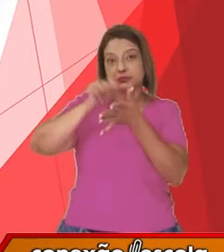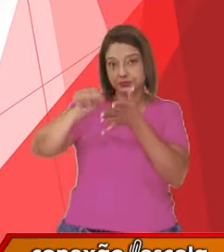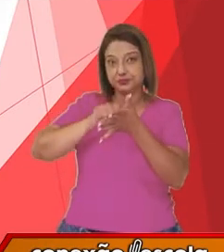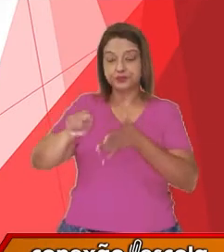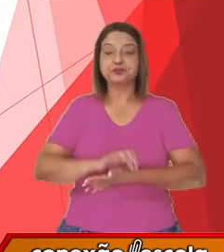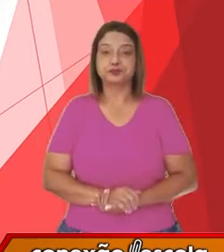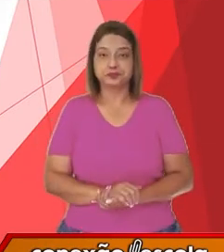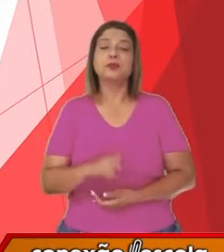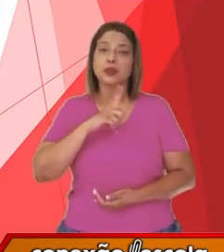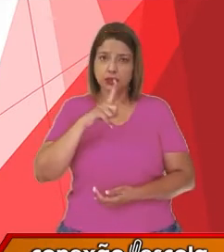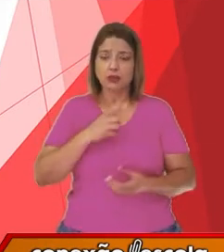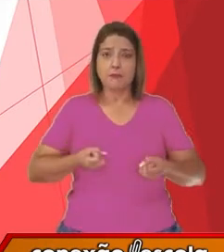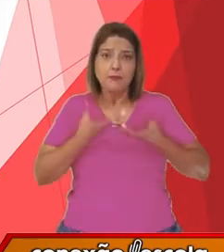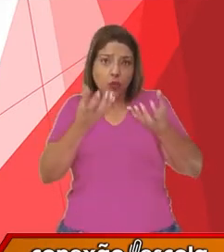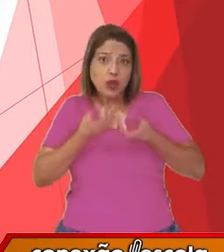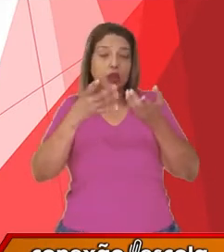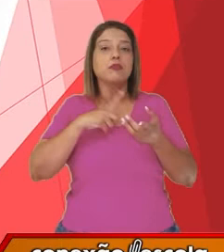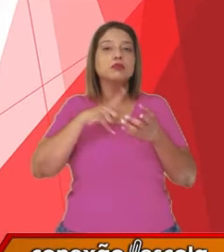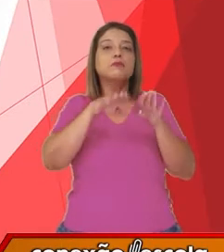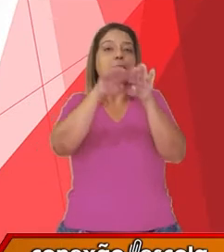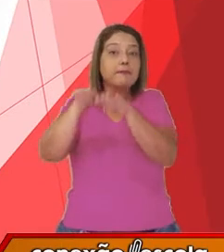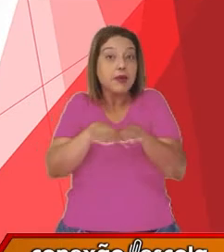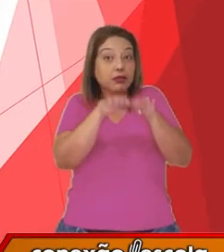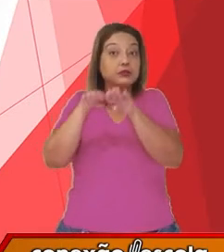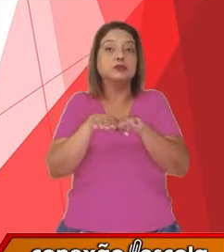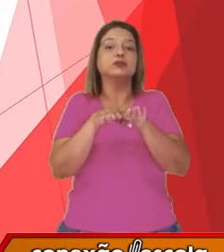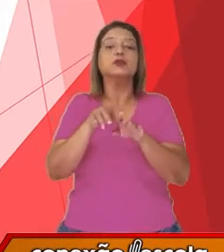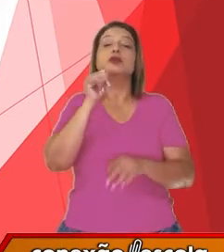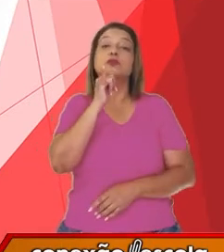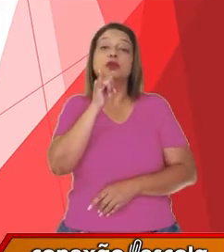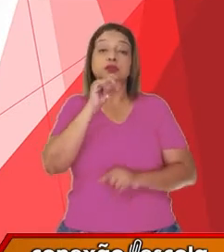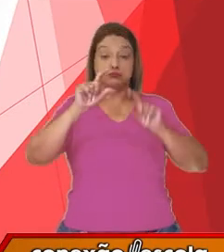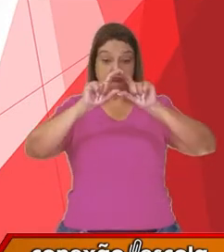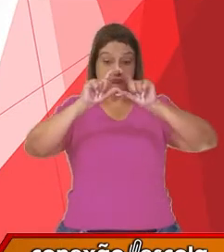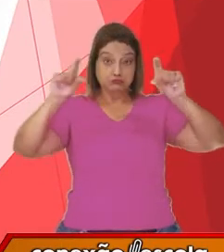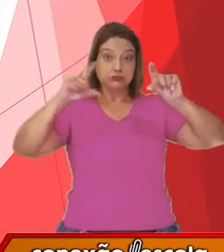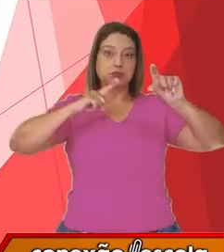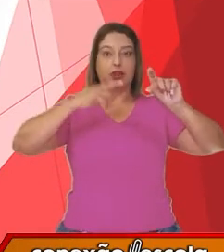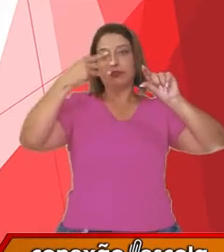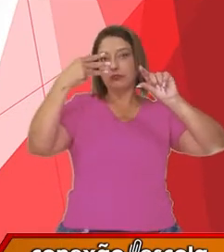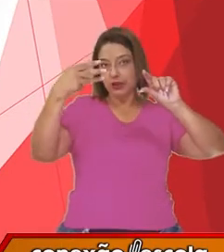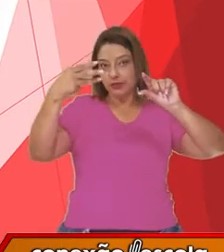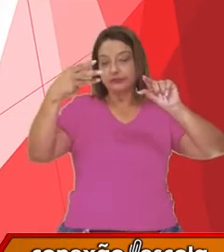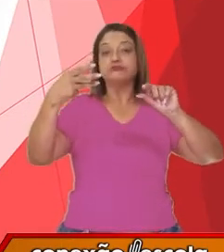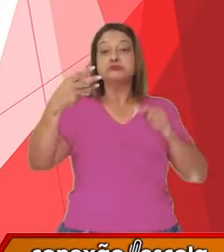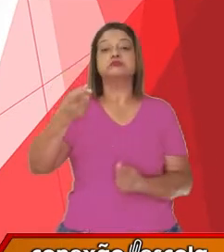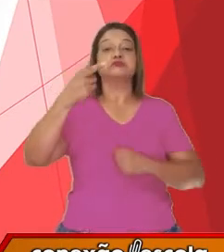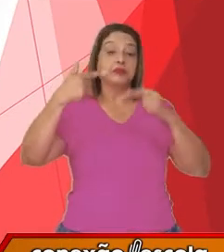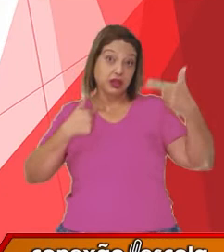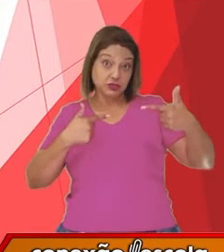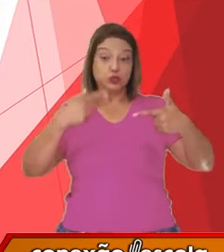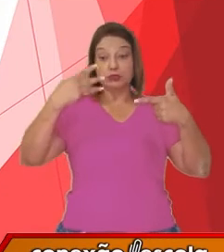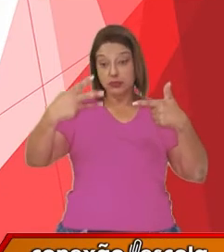poemas que eles seguem um padrão. Como assim? A primeira estrofe, por exemplo, tem 3 versos, a segunda